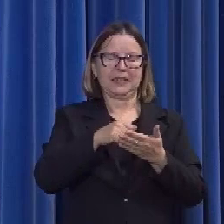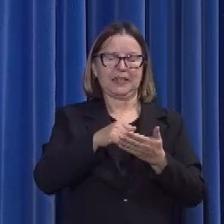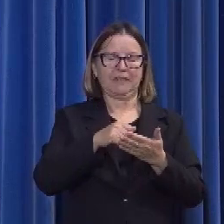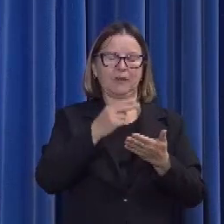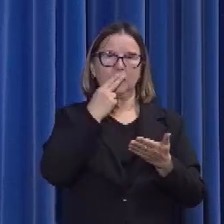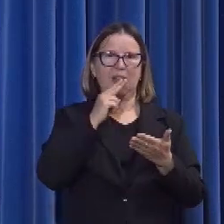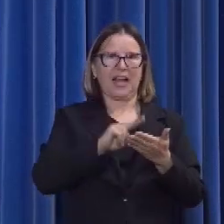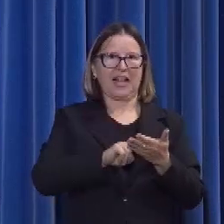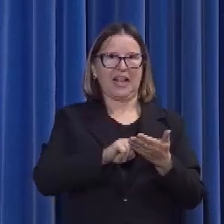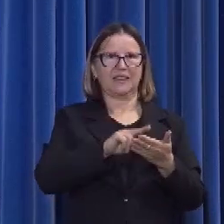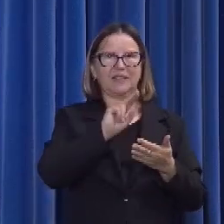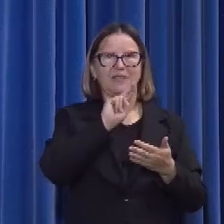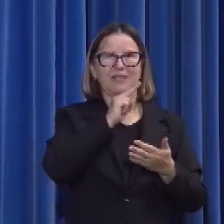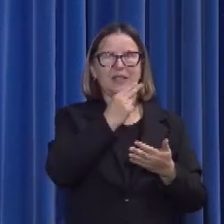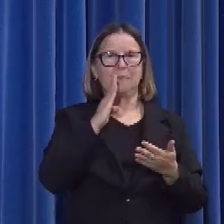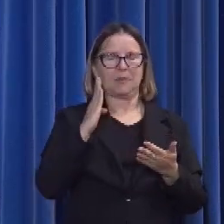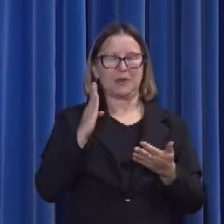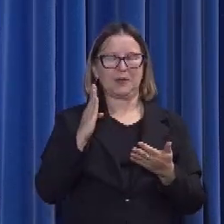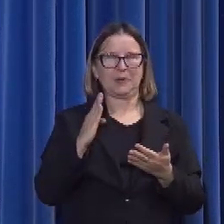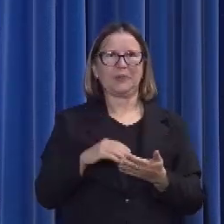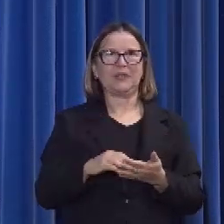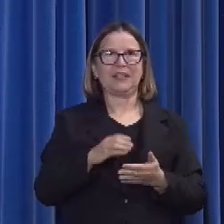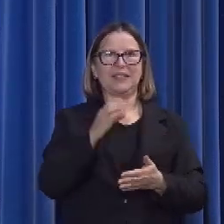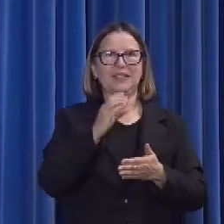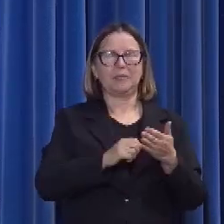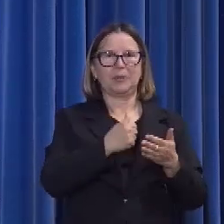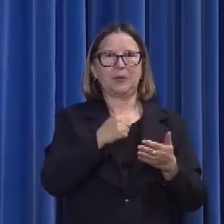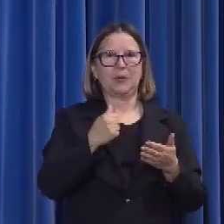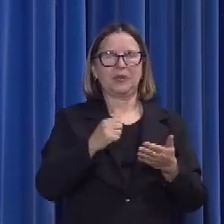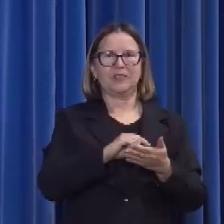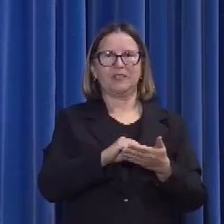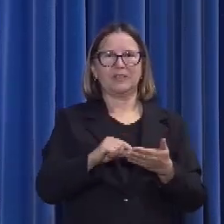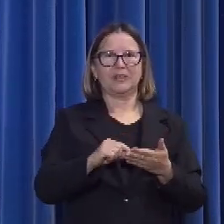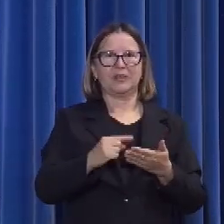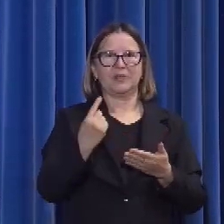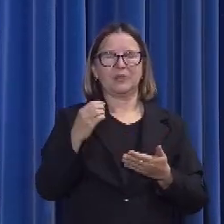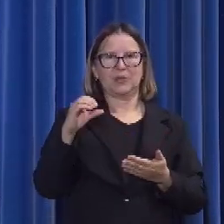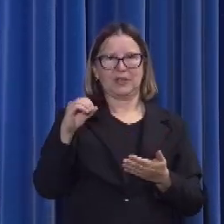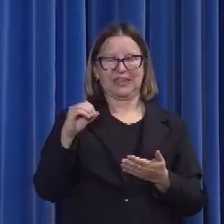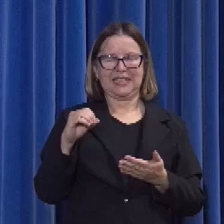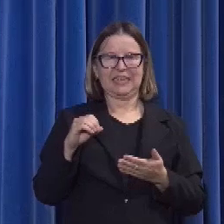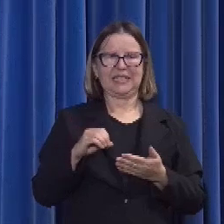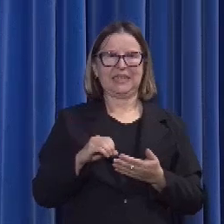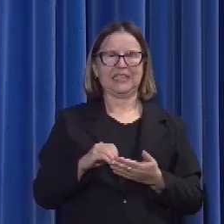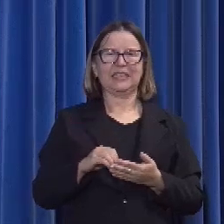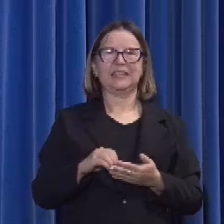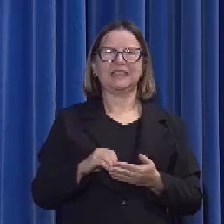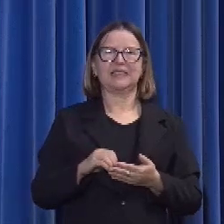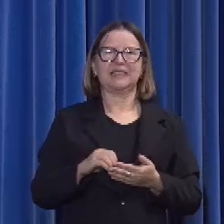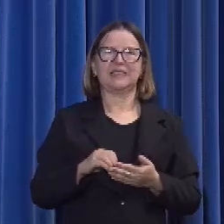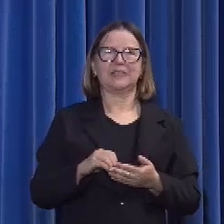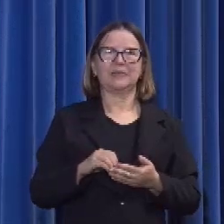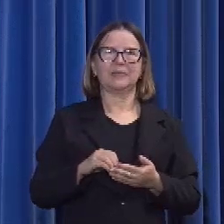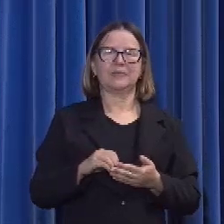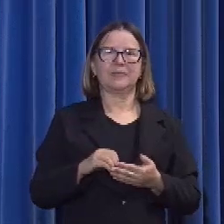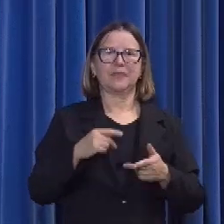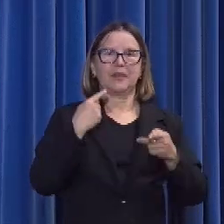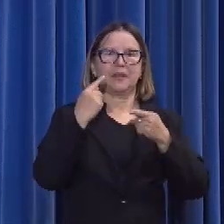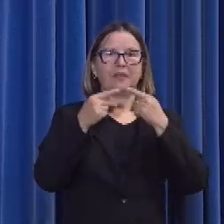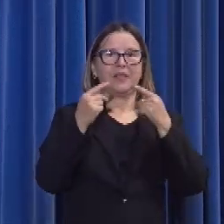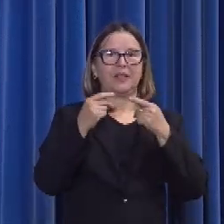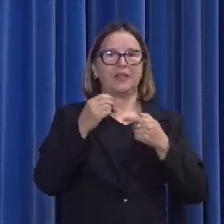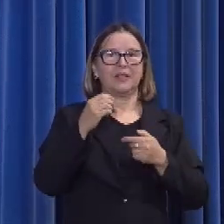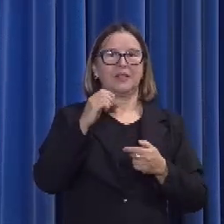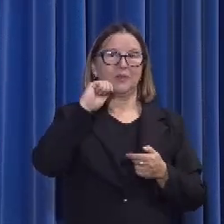eu queria ler esse texto, Hebreus capítulo 11, versículo 10, ele não está no boletim. Ele diz que o